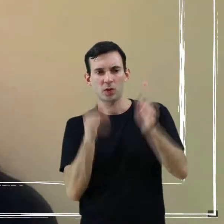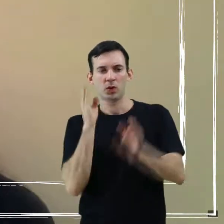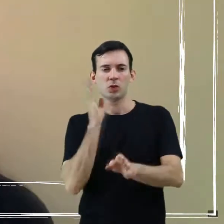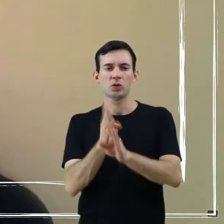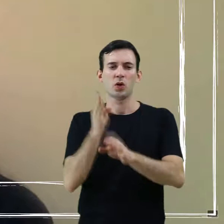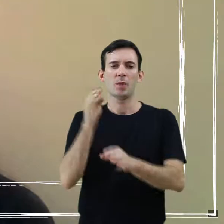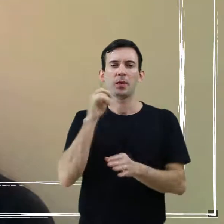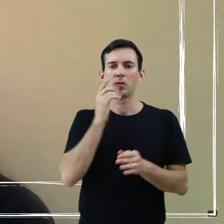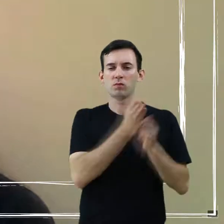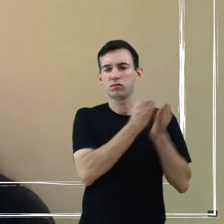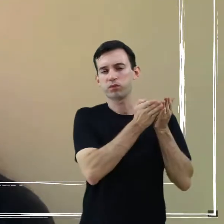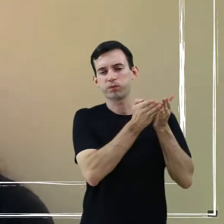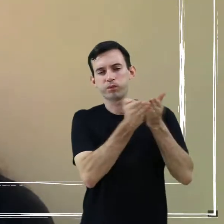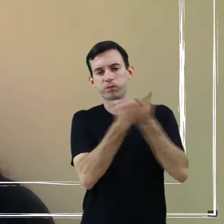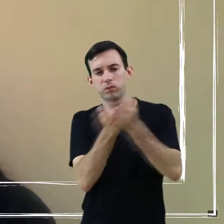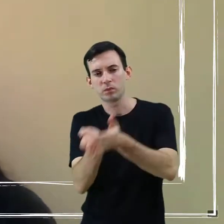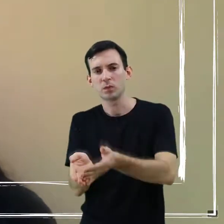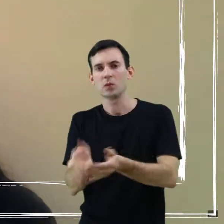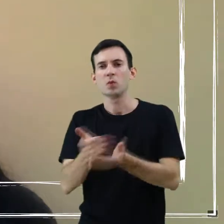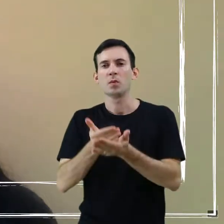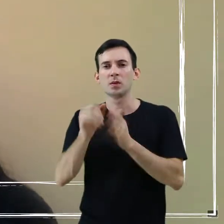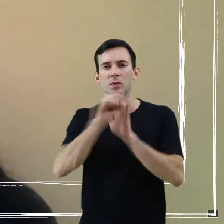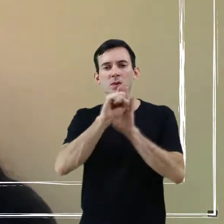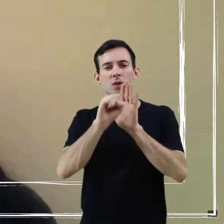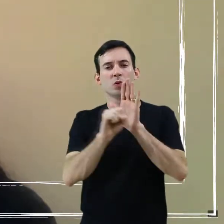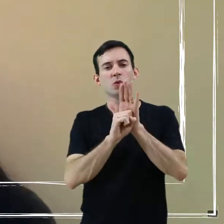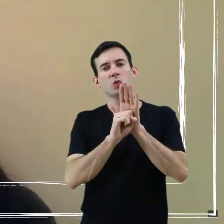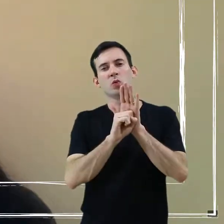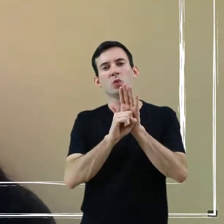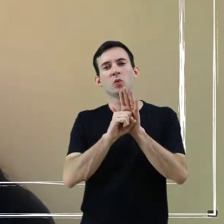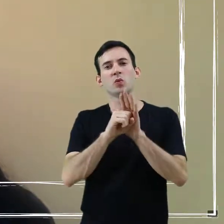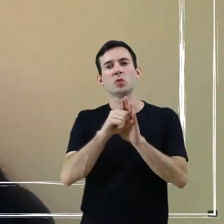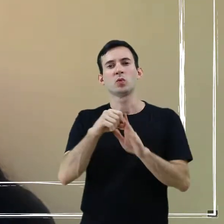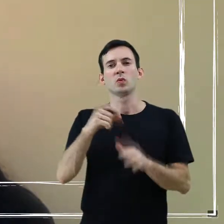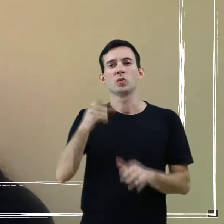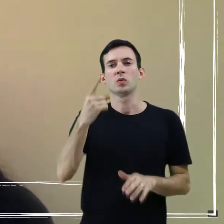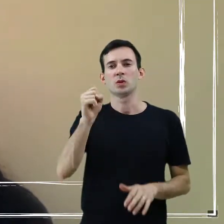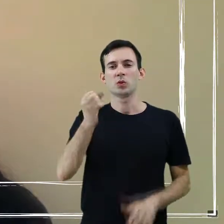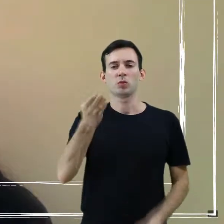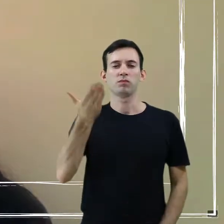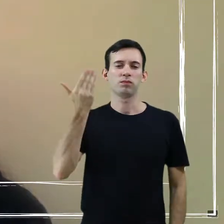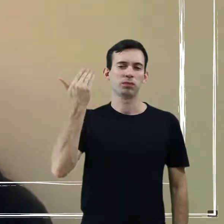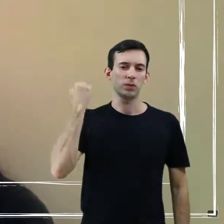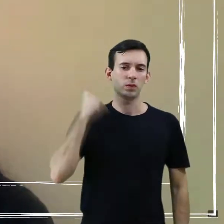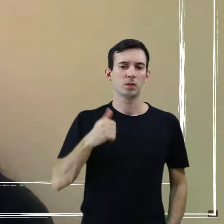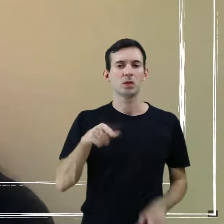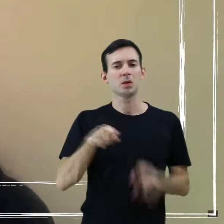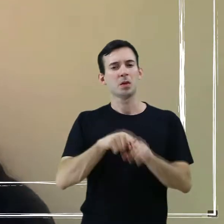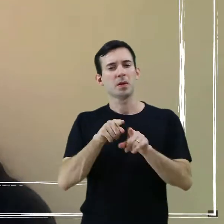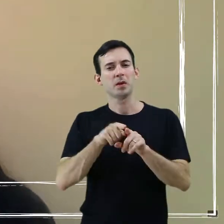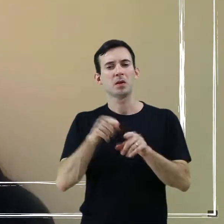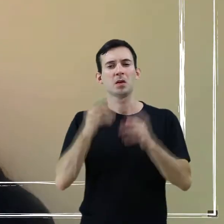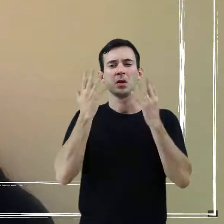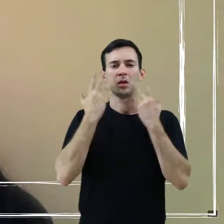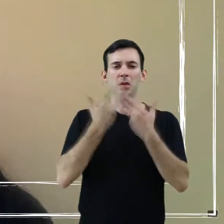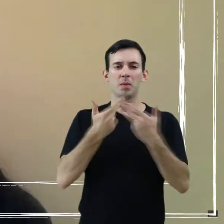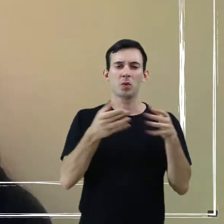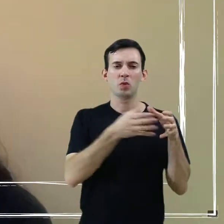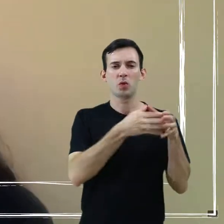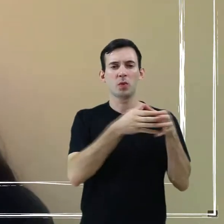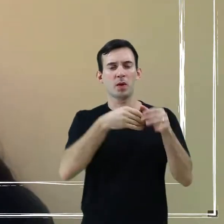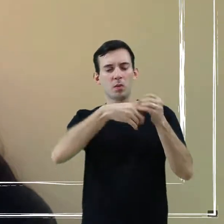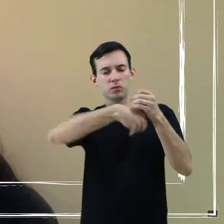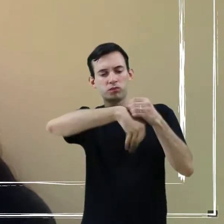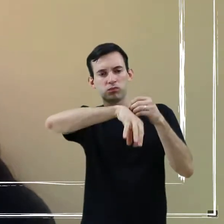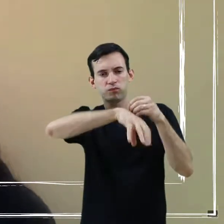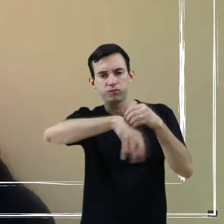do século XX, né? E incluíam os animais dos grupos dos moluscos, mais especificamente os bivalves,